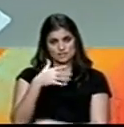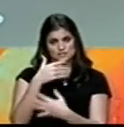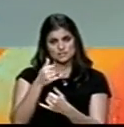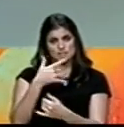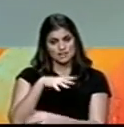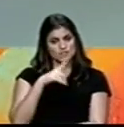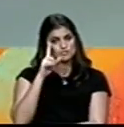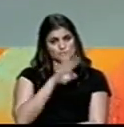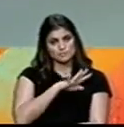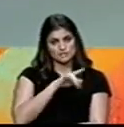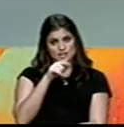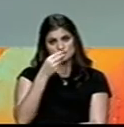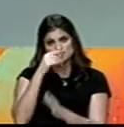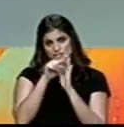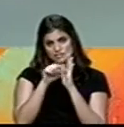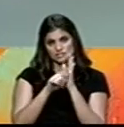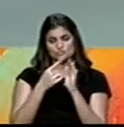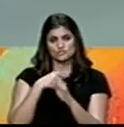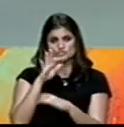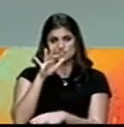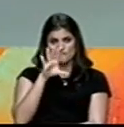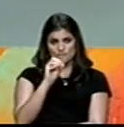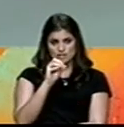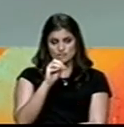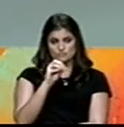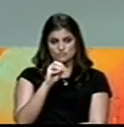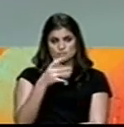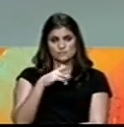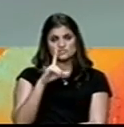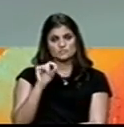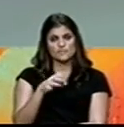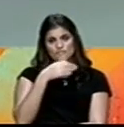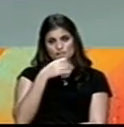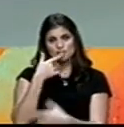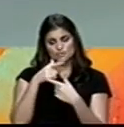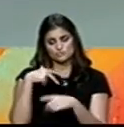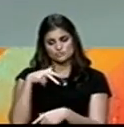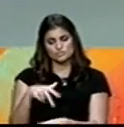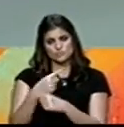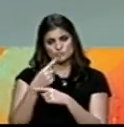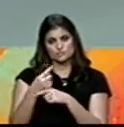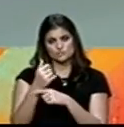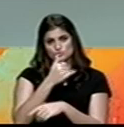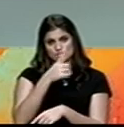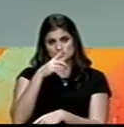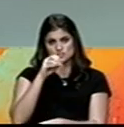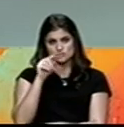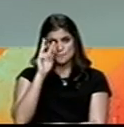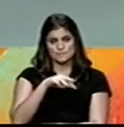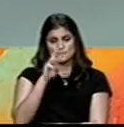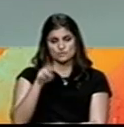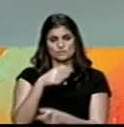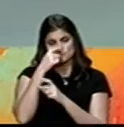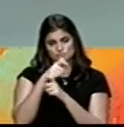provar essa receita gulosa do chefe Hélio, mas vamos falar da língua portuguesa, porque são 260 milhões